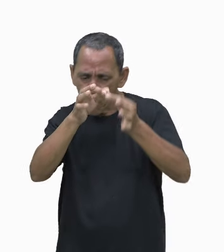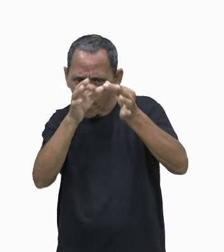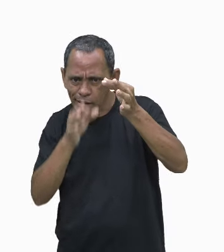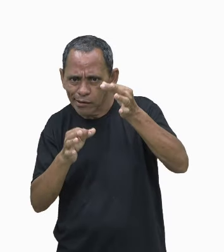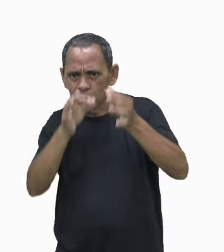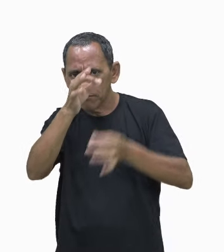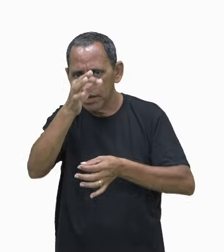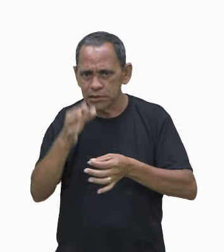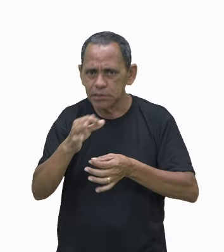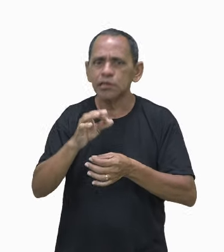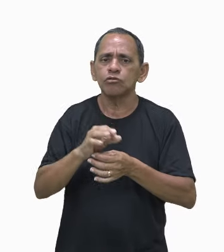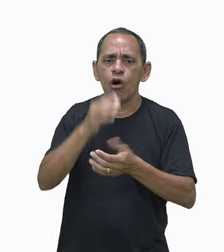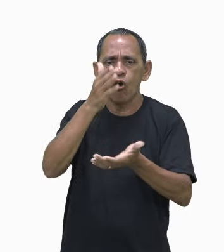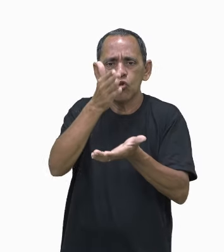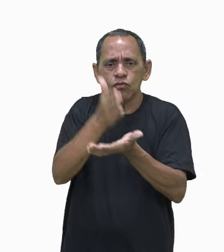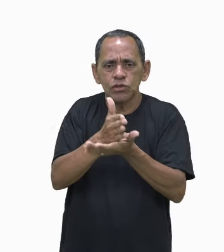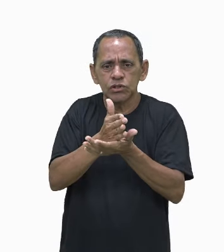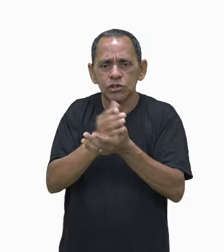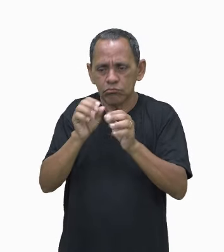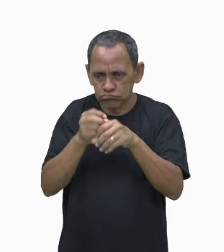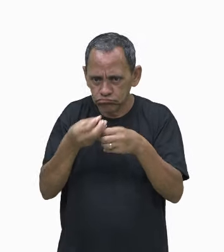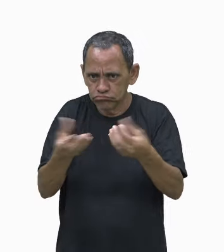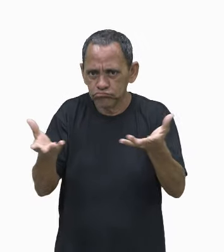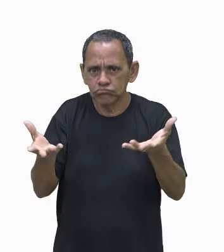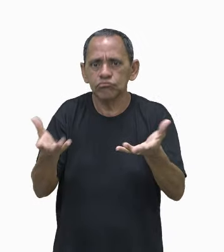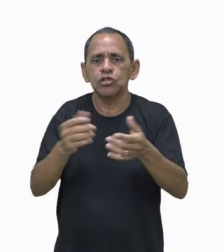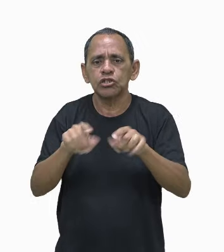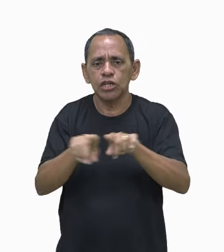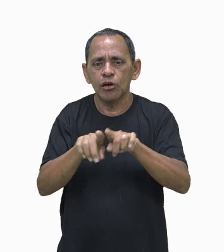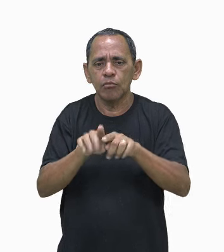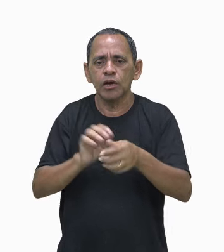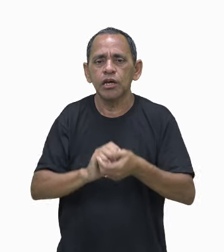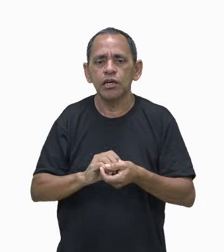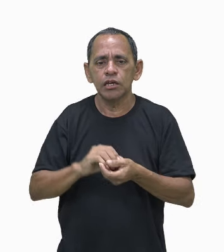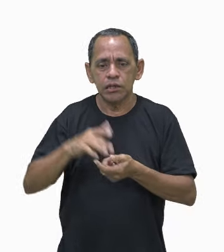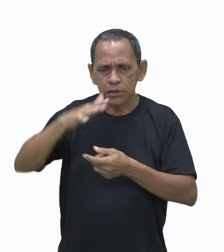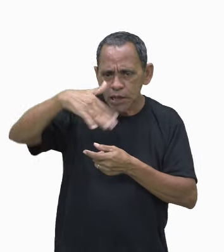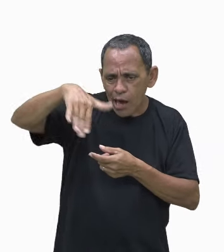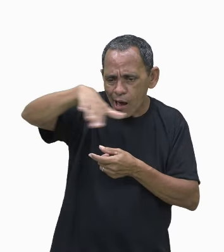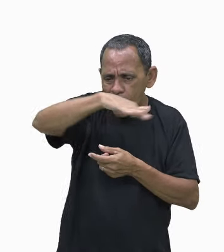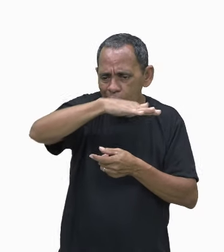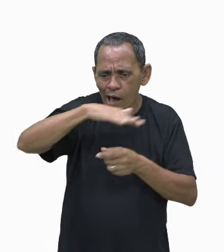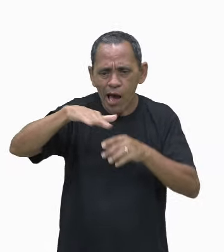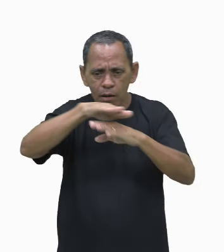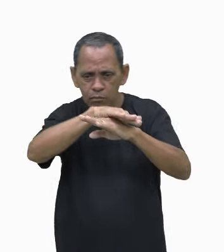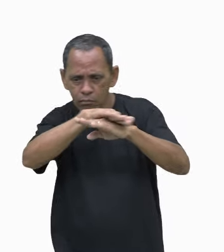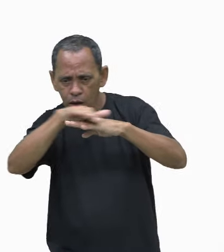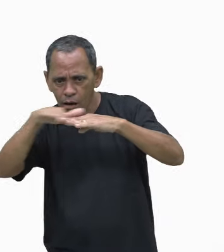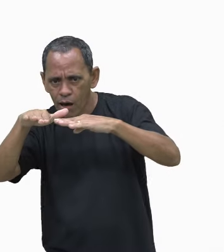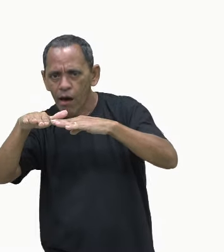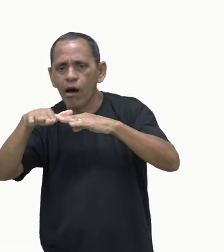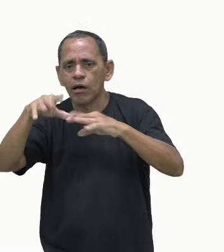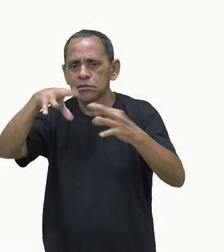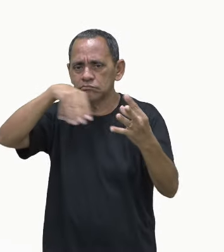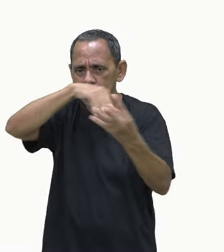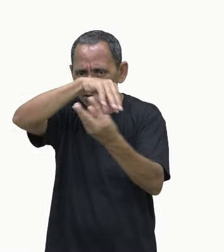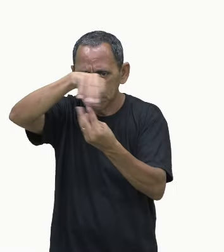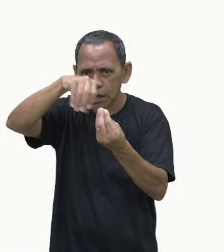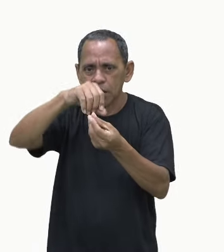uma divisão, uma distribuição. Então nós temos que 70%